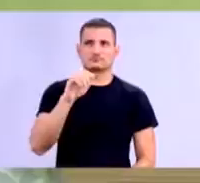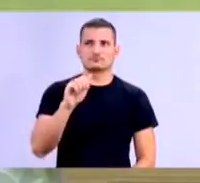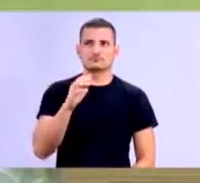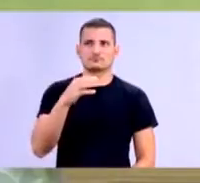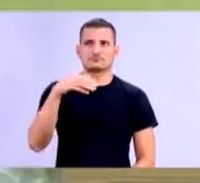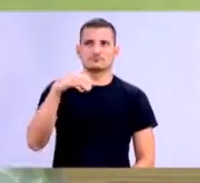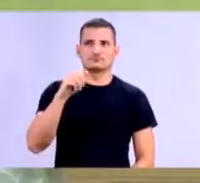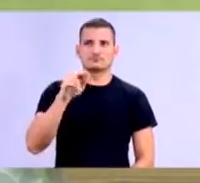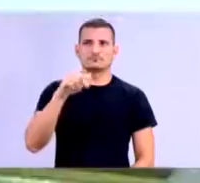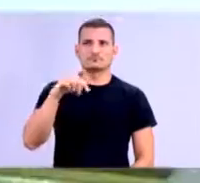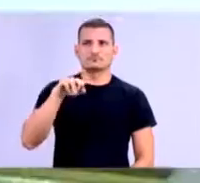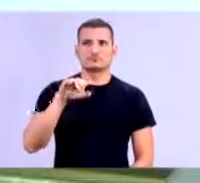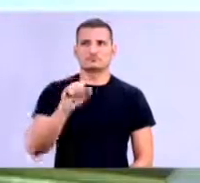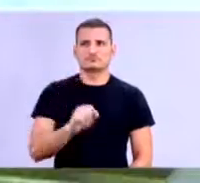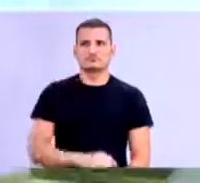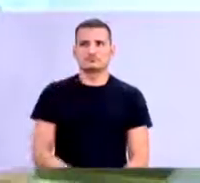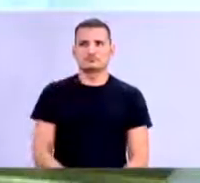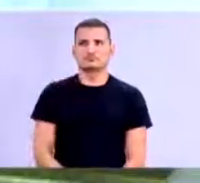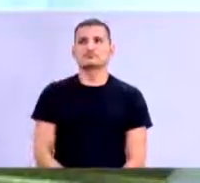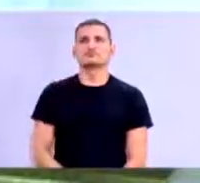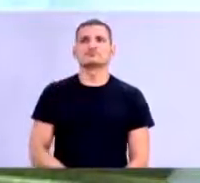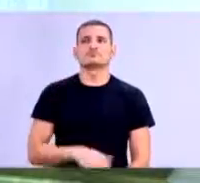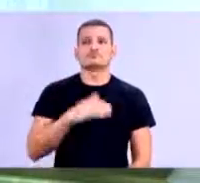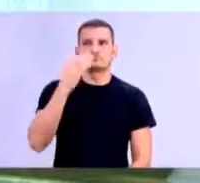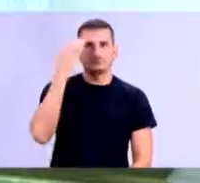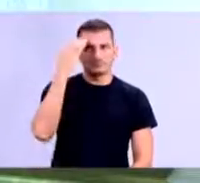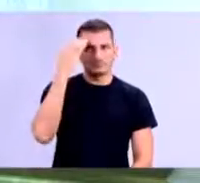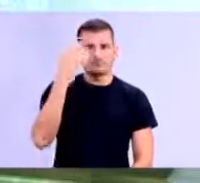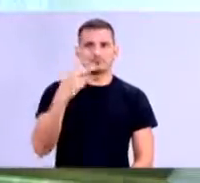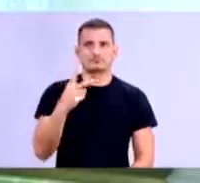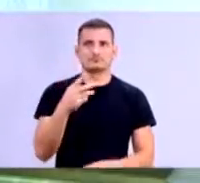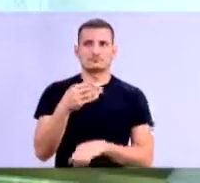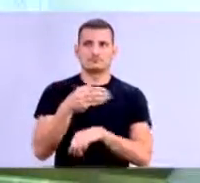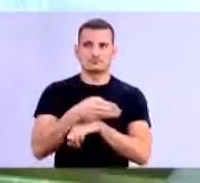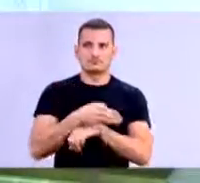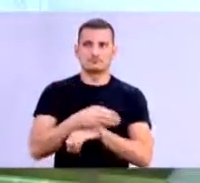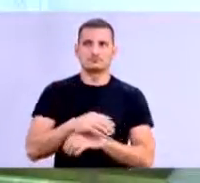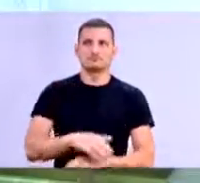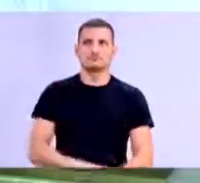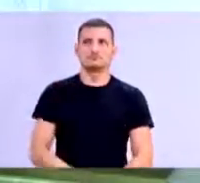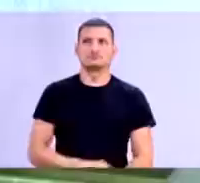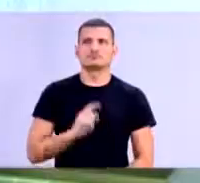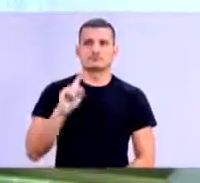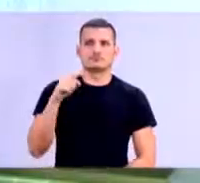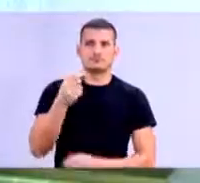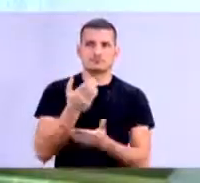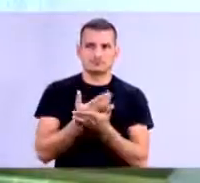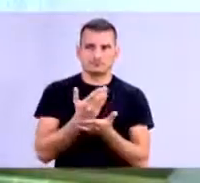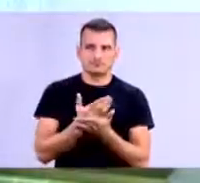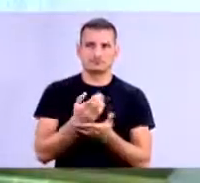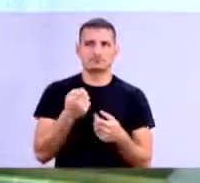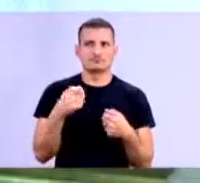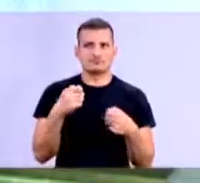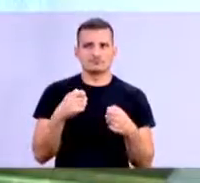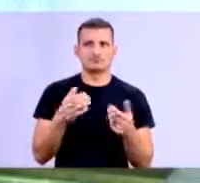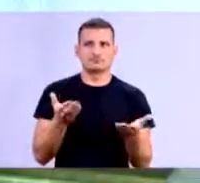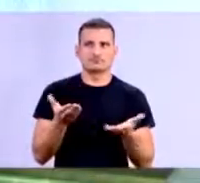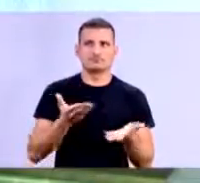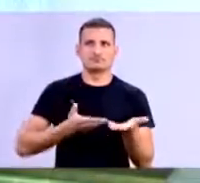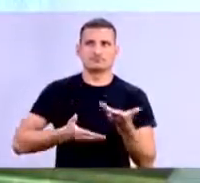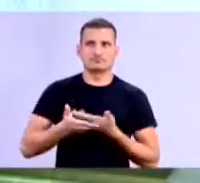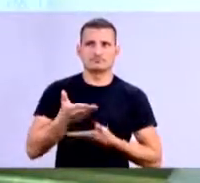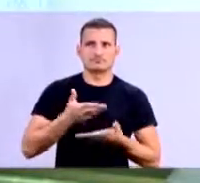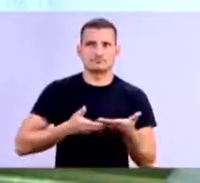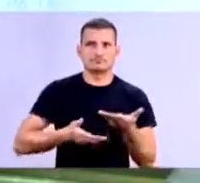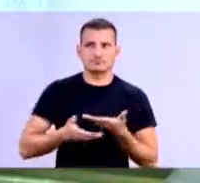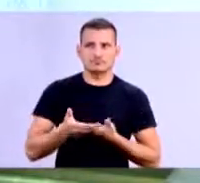Certíssimo, Valdeci. Obrigada também pela sua participação. Na nossa próxima aula, a gente também vai precisar desse momento de interação